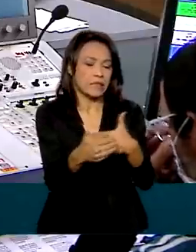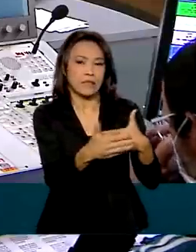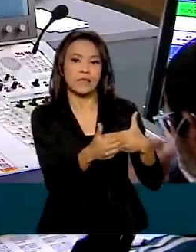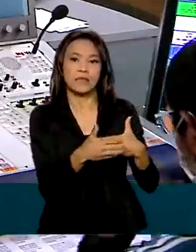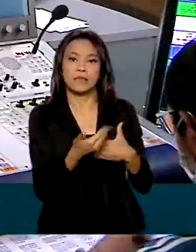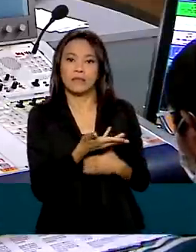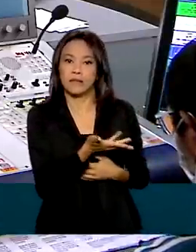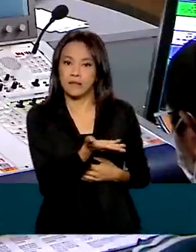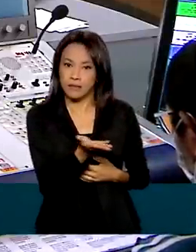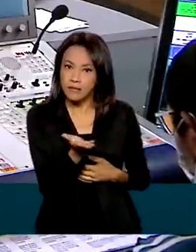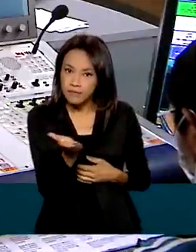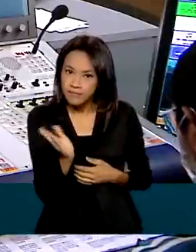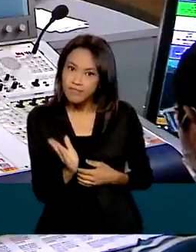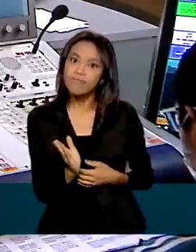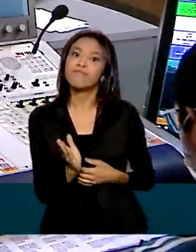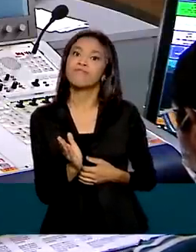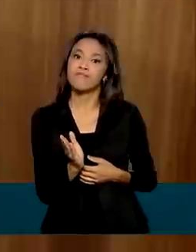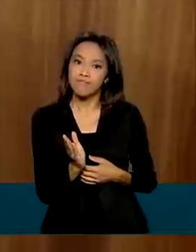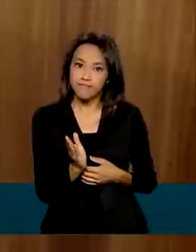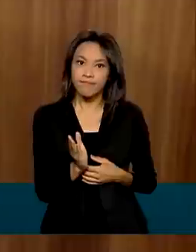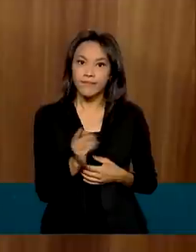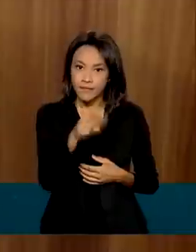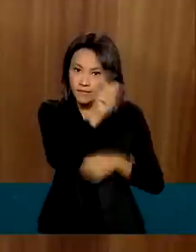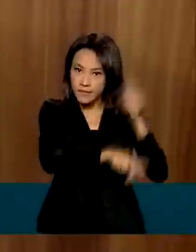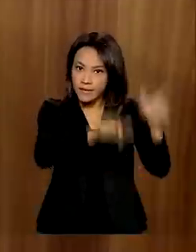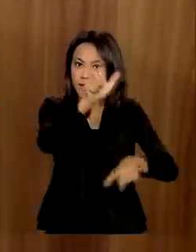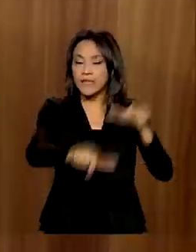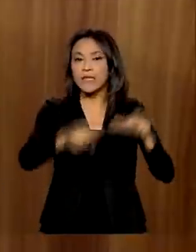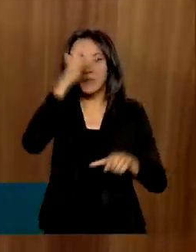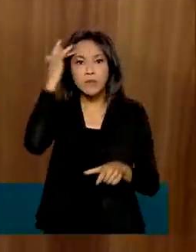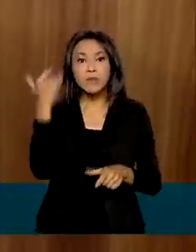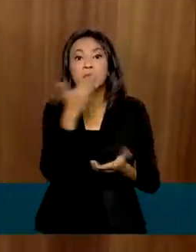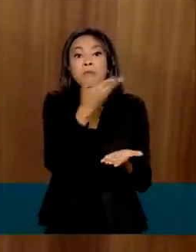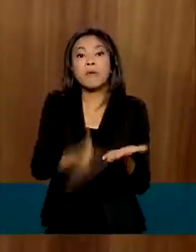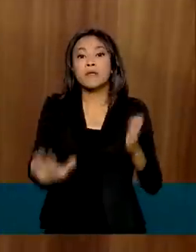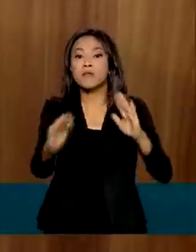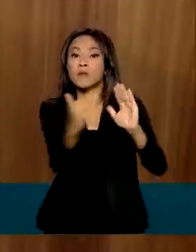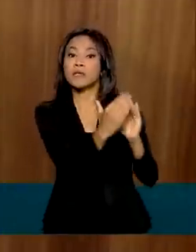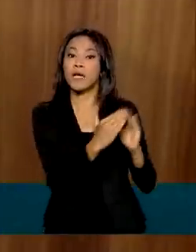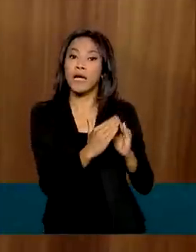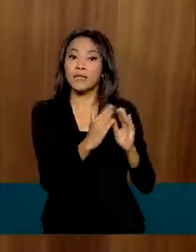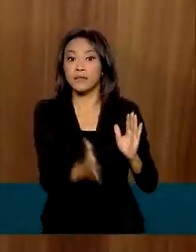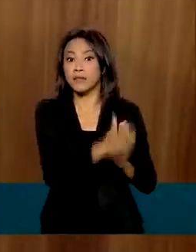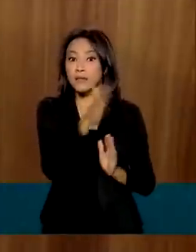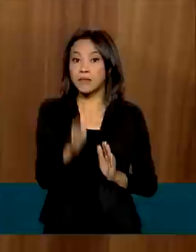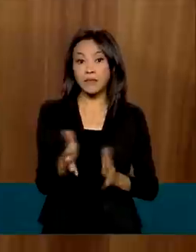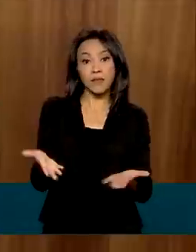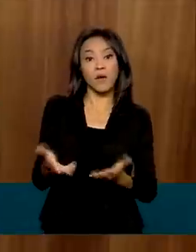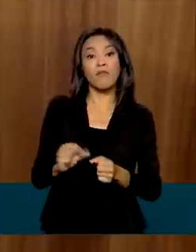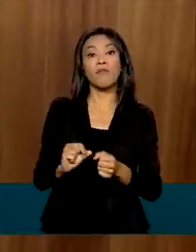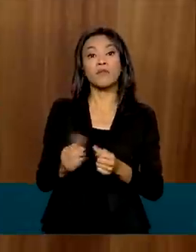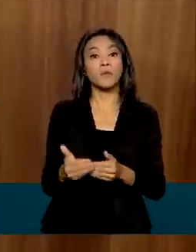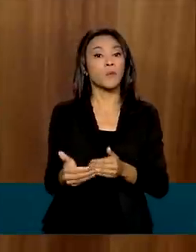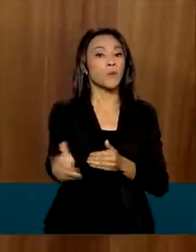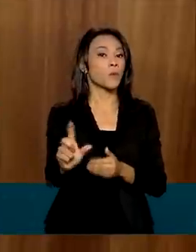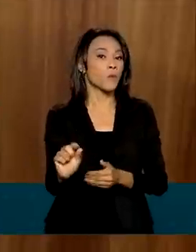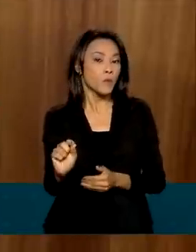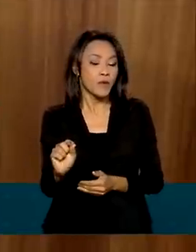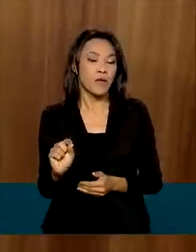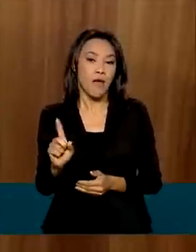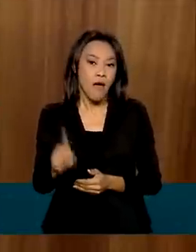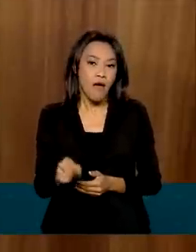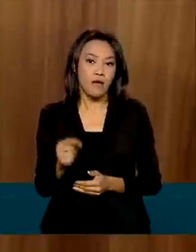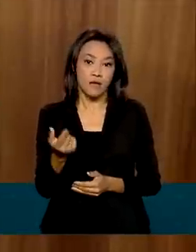de cuidar das pessoas que o criados e agora não segundo momento nós estamos fazendo liberação